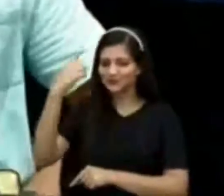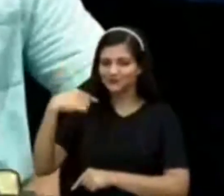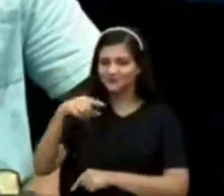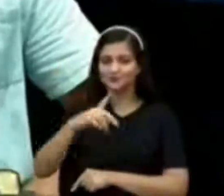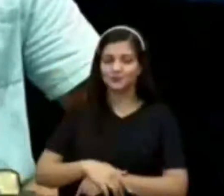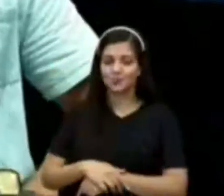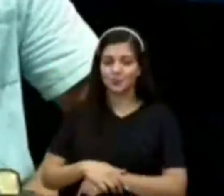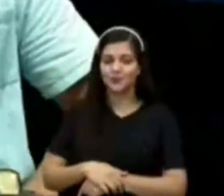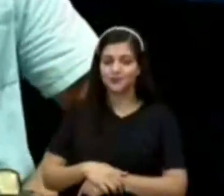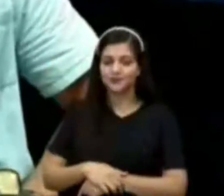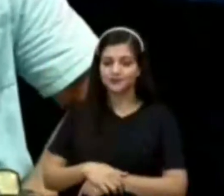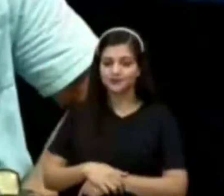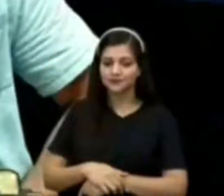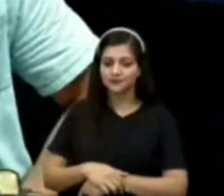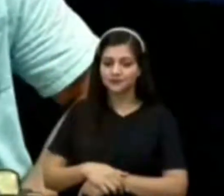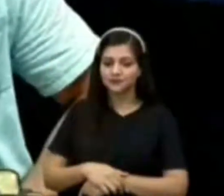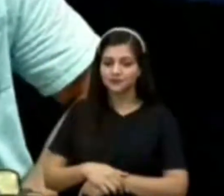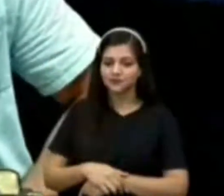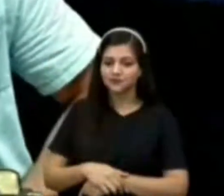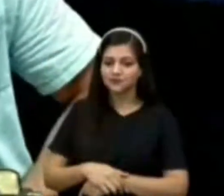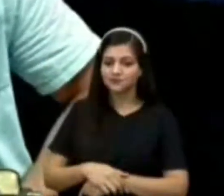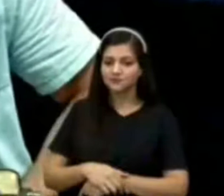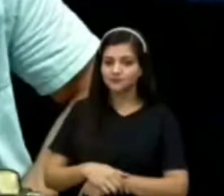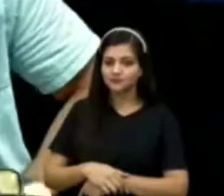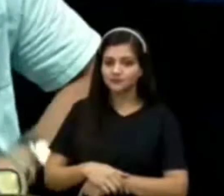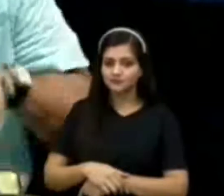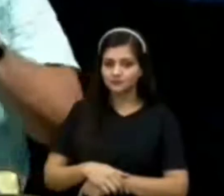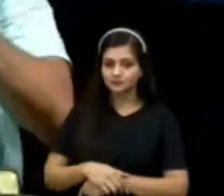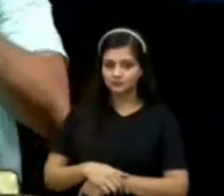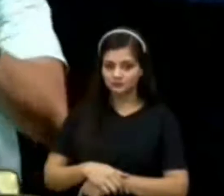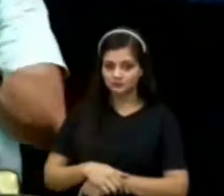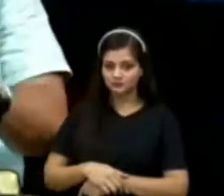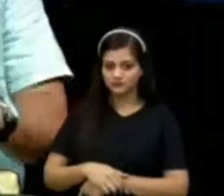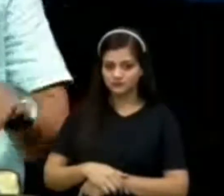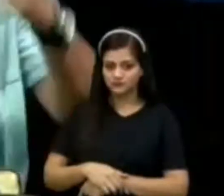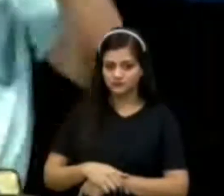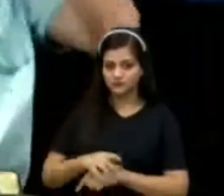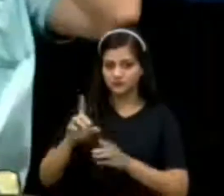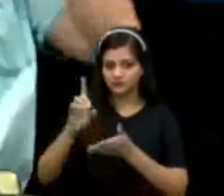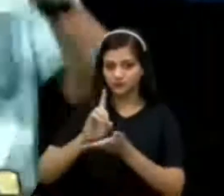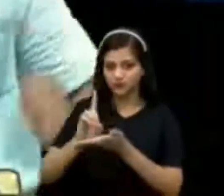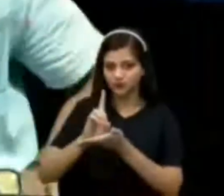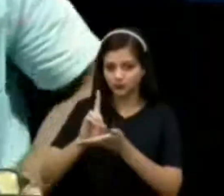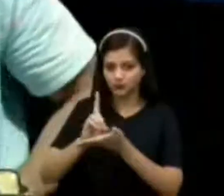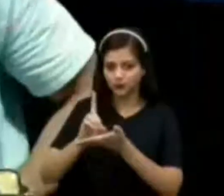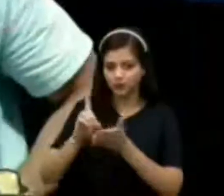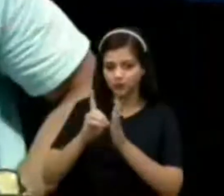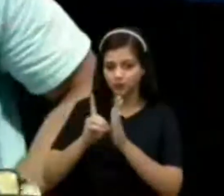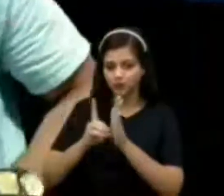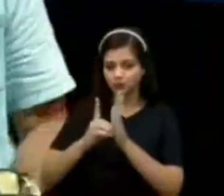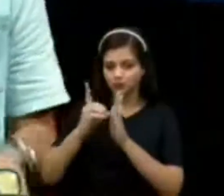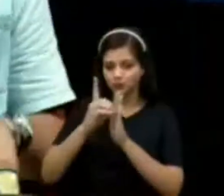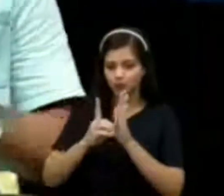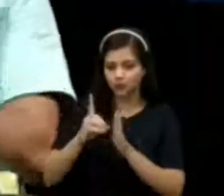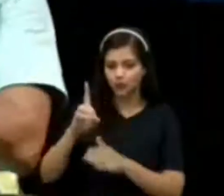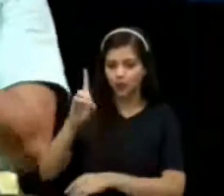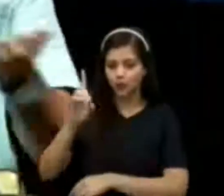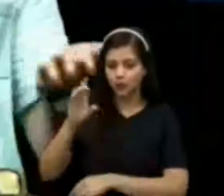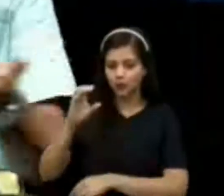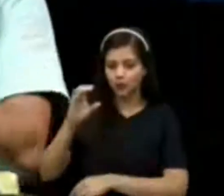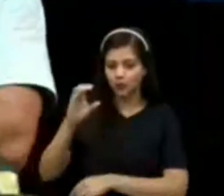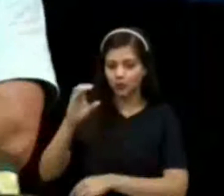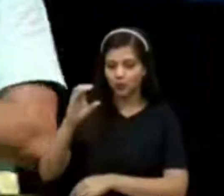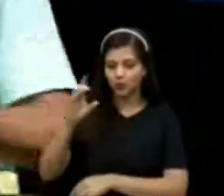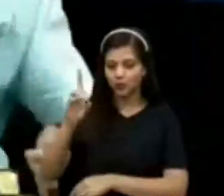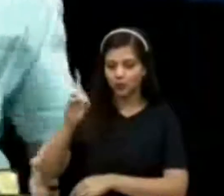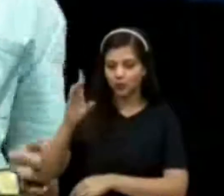né? Aí coloque o documento. Aí eu, e agora, que documento? Peguei o meu